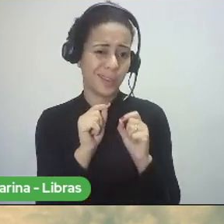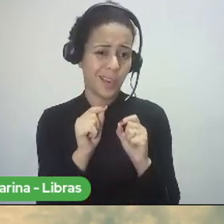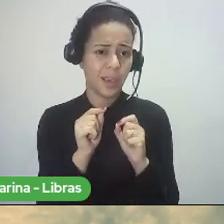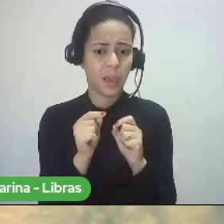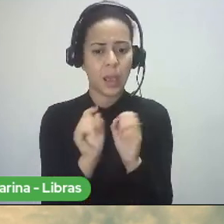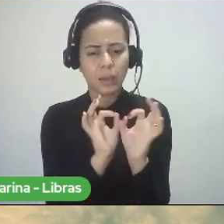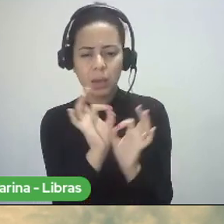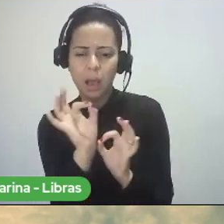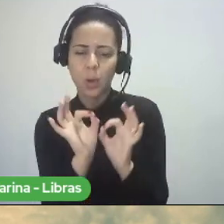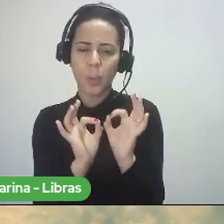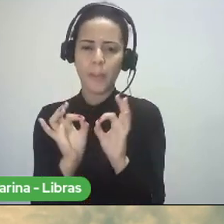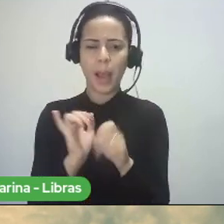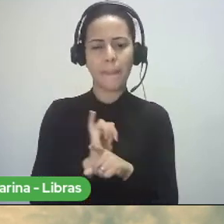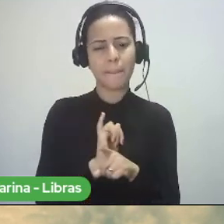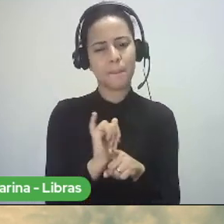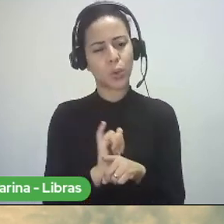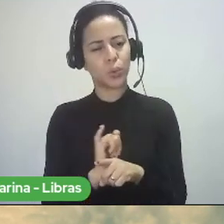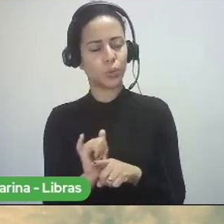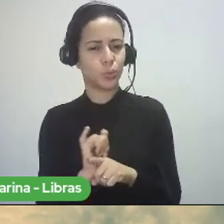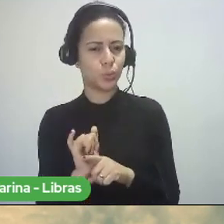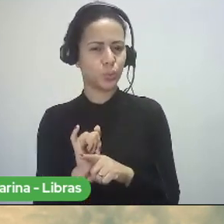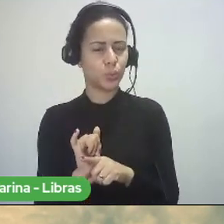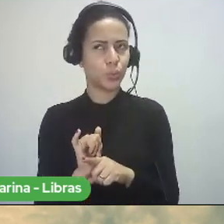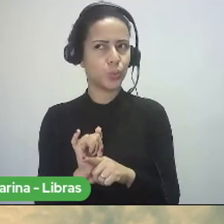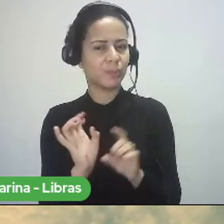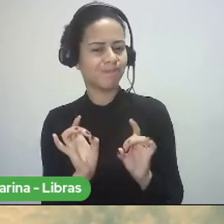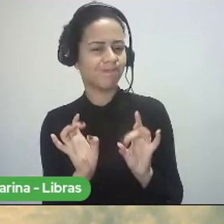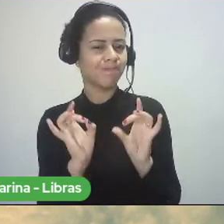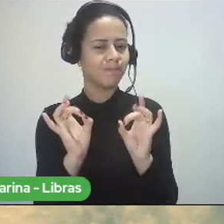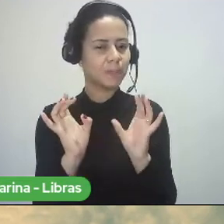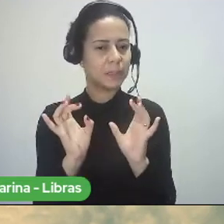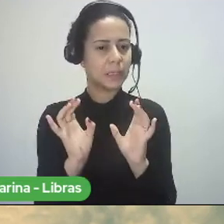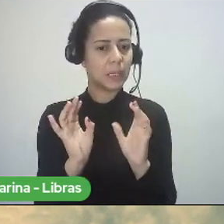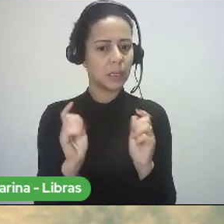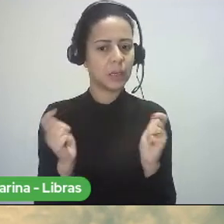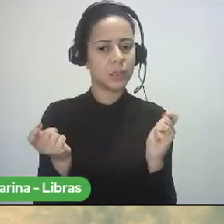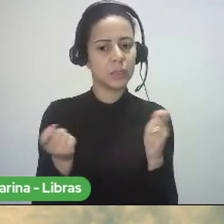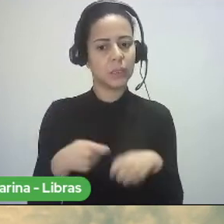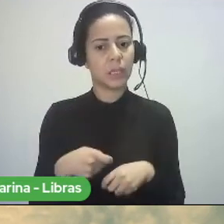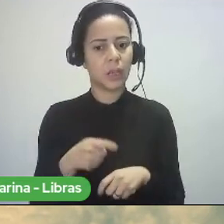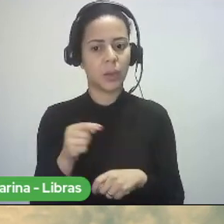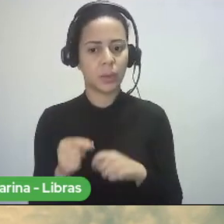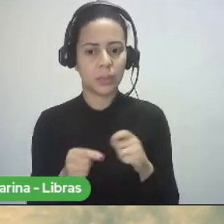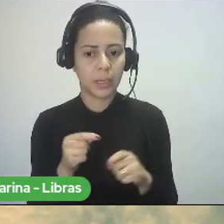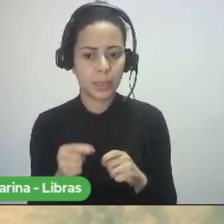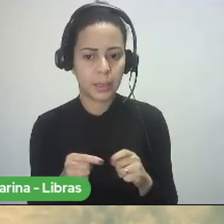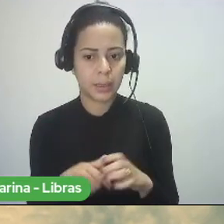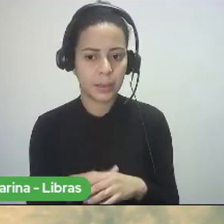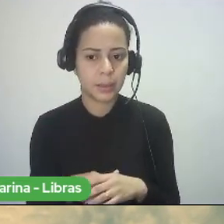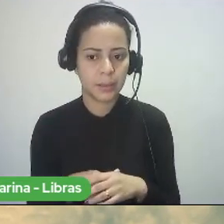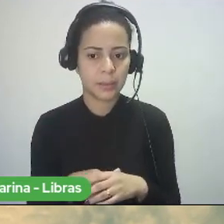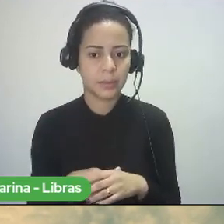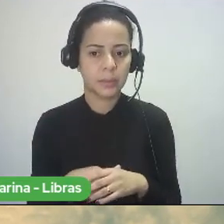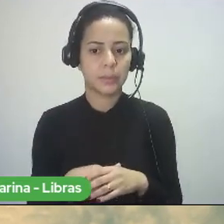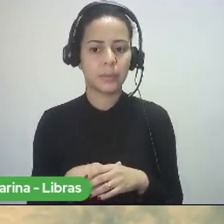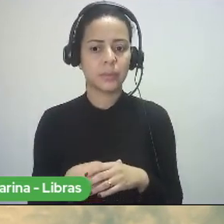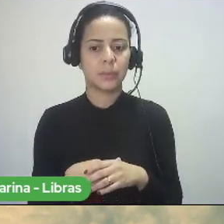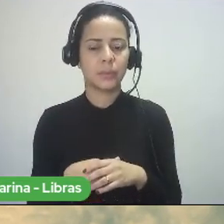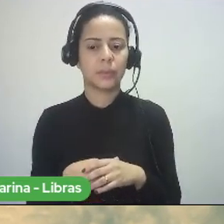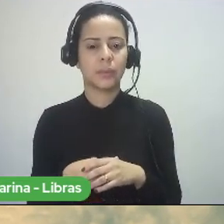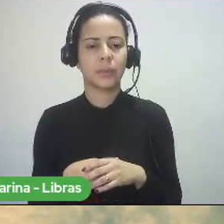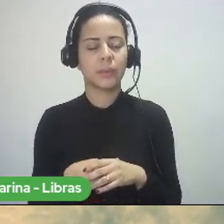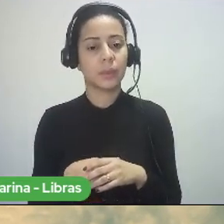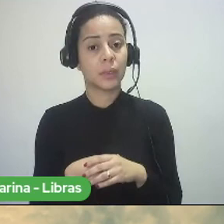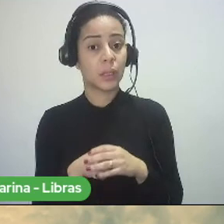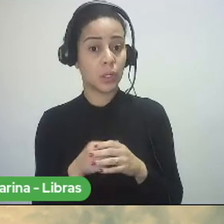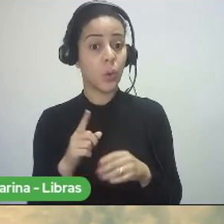seja abrangente com essas ideias diversas. Então, uma das coisas que acontece é que o efeito